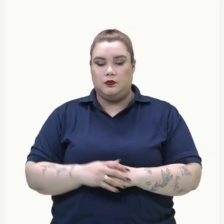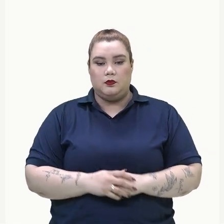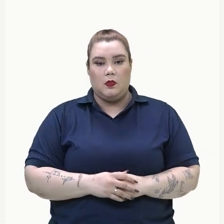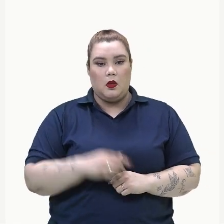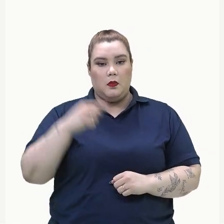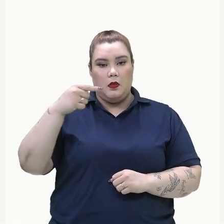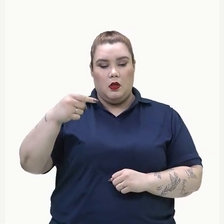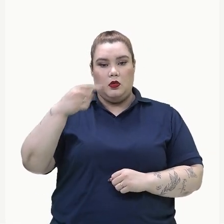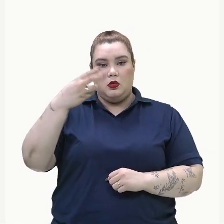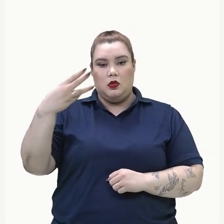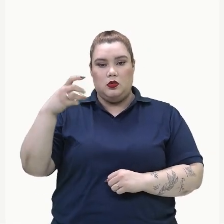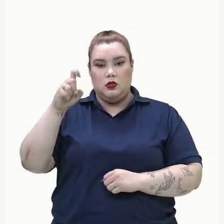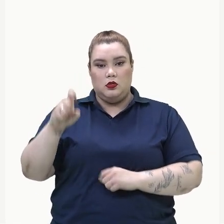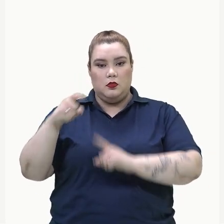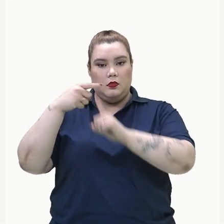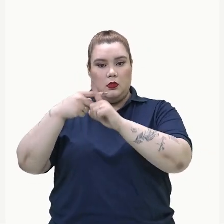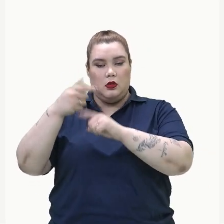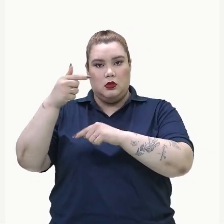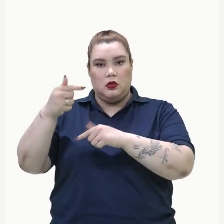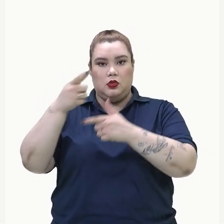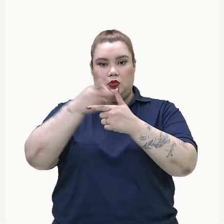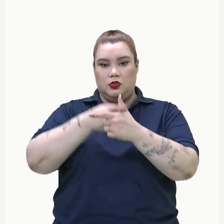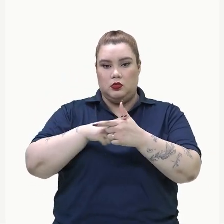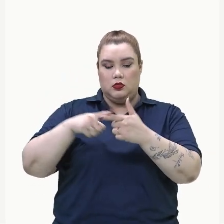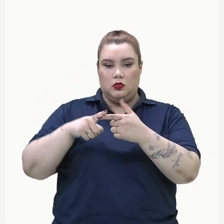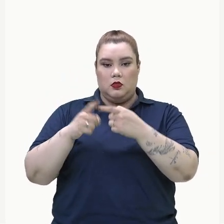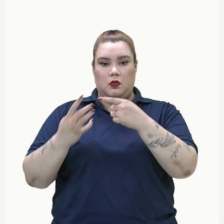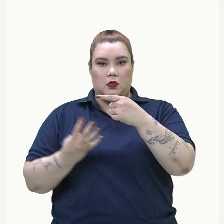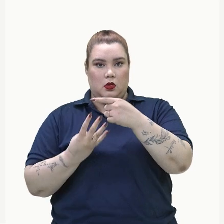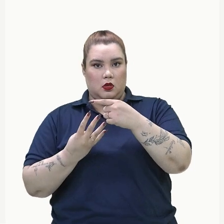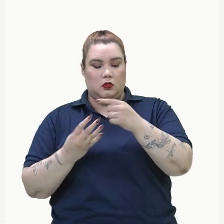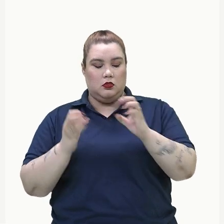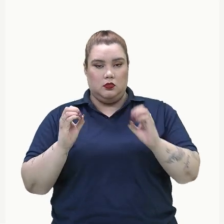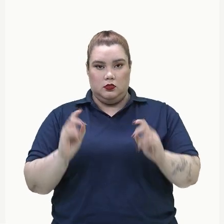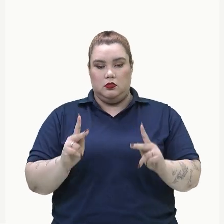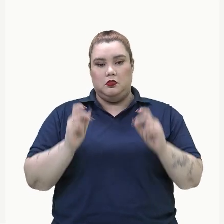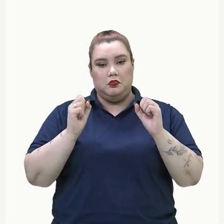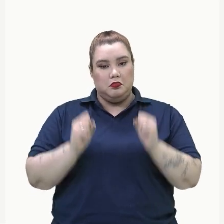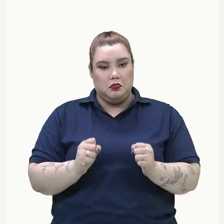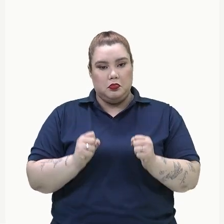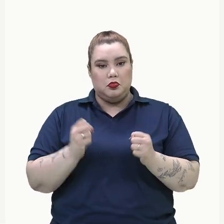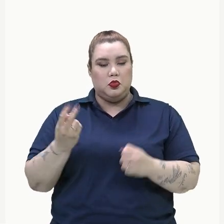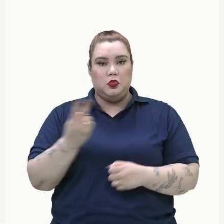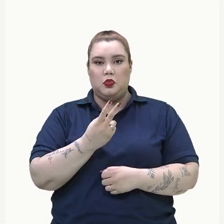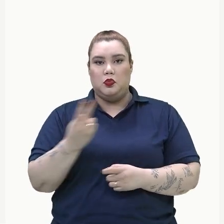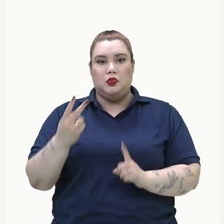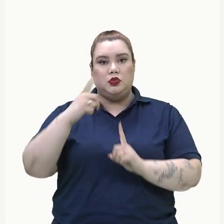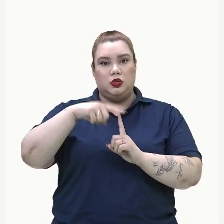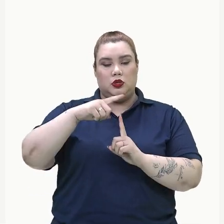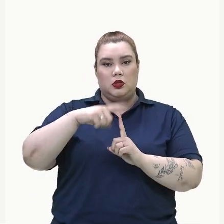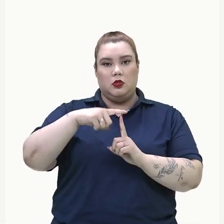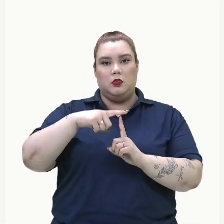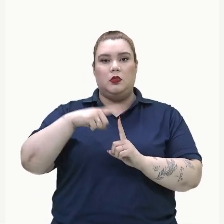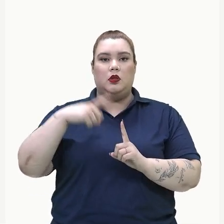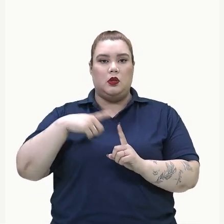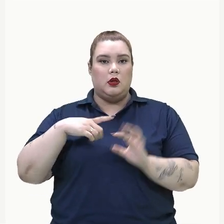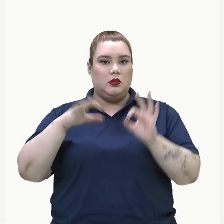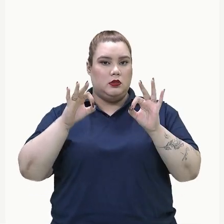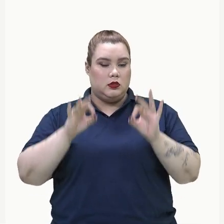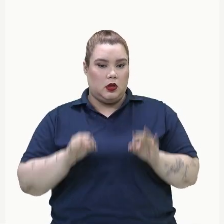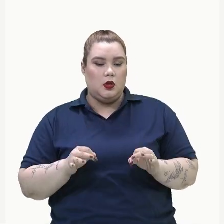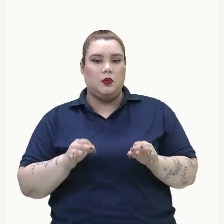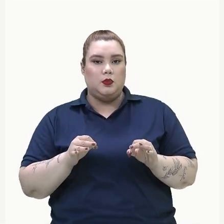Menos 3x mais 7, tudo isso aqui sobre 4, tá bom? Eu poderia ter escrito isso dessa forma, né? Mas para